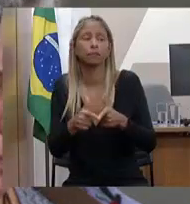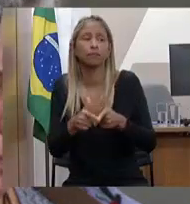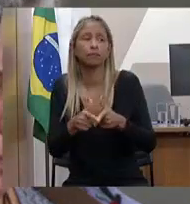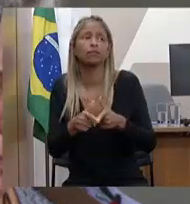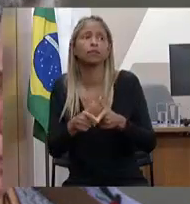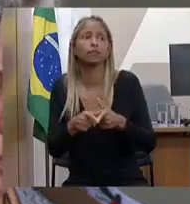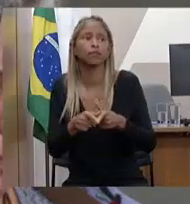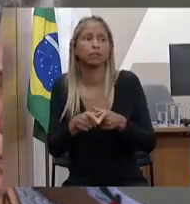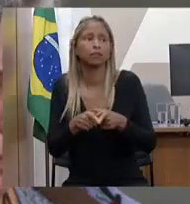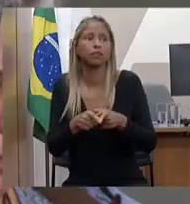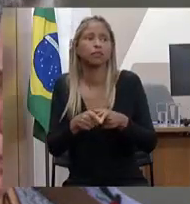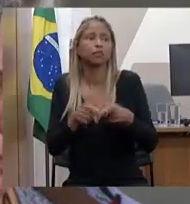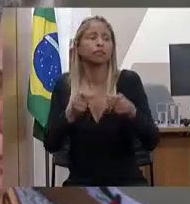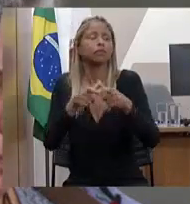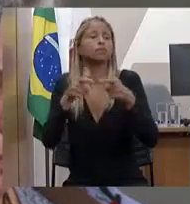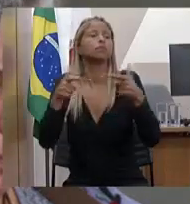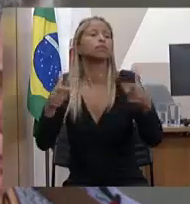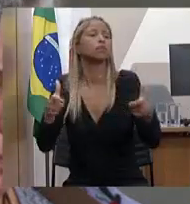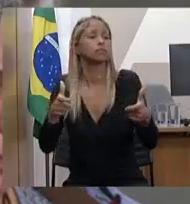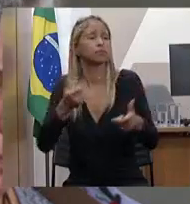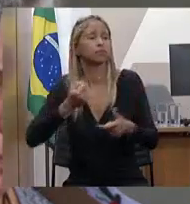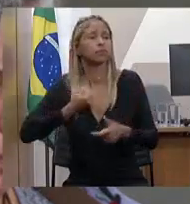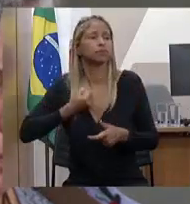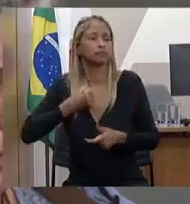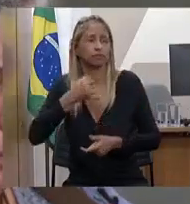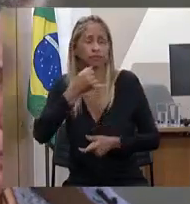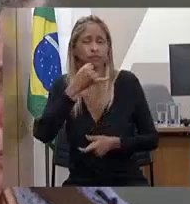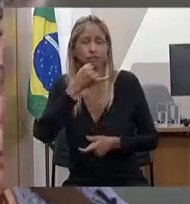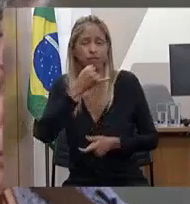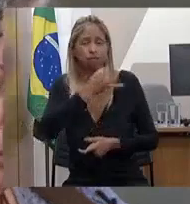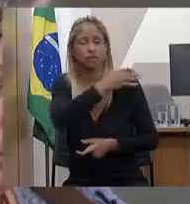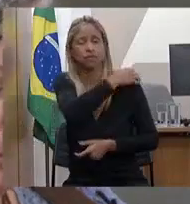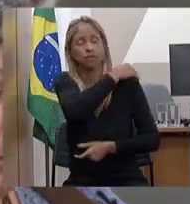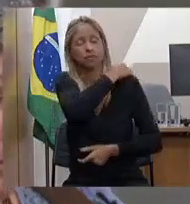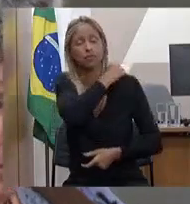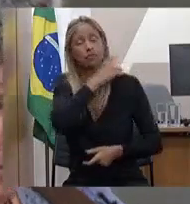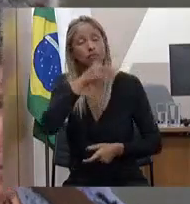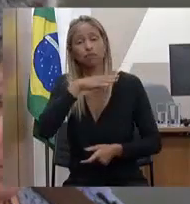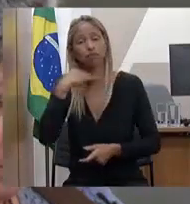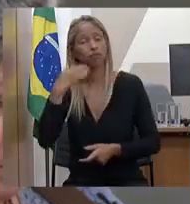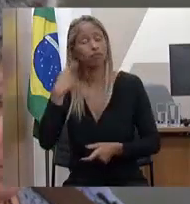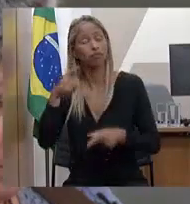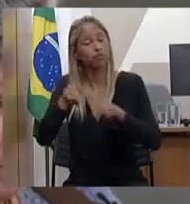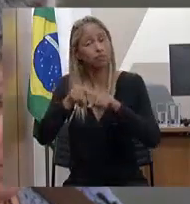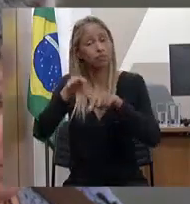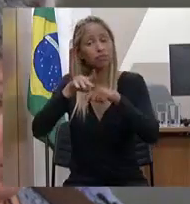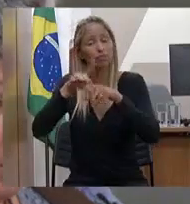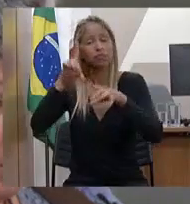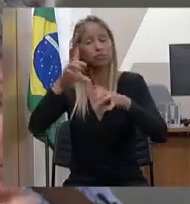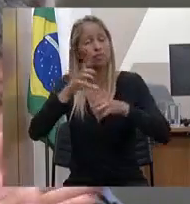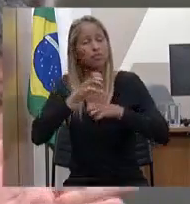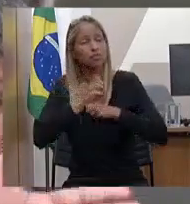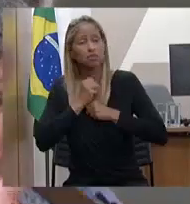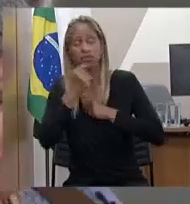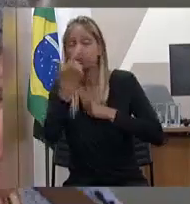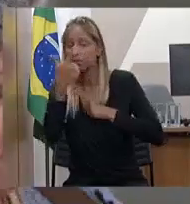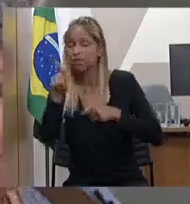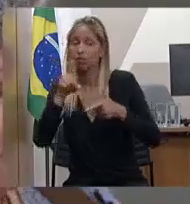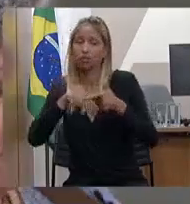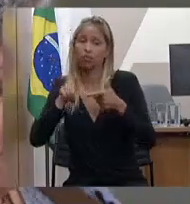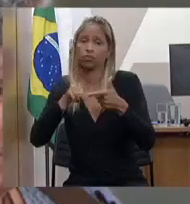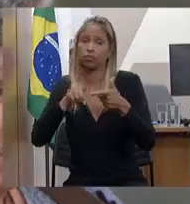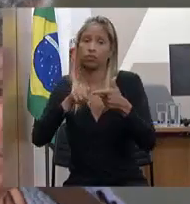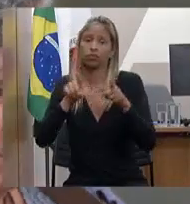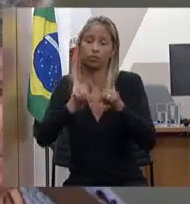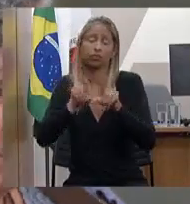e não aumente esse número triste de suicídio e doença mental depressão e Outros tantos de outras